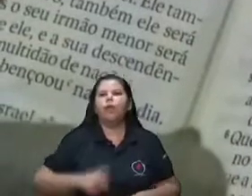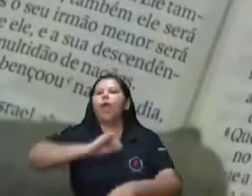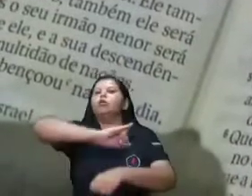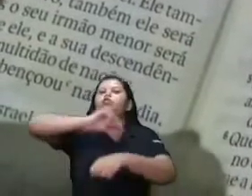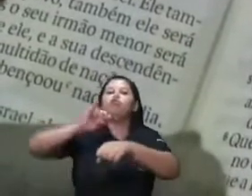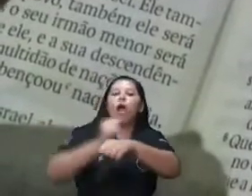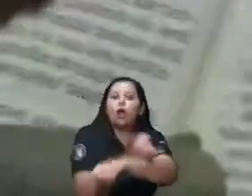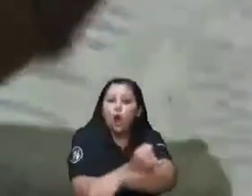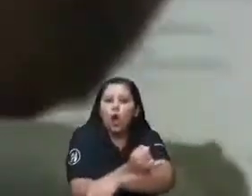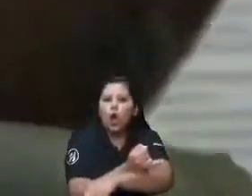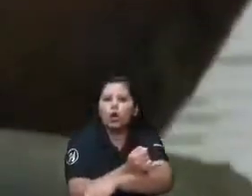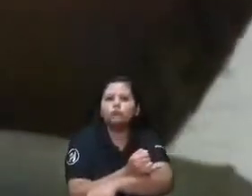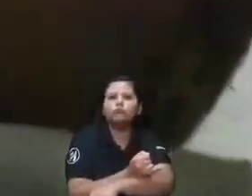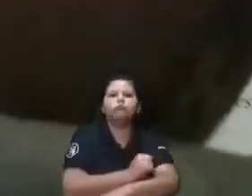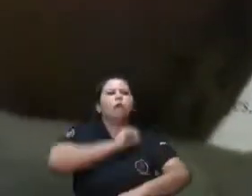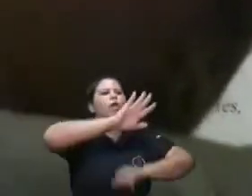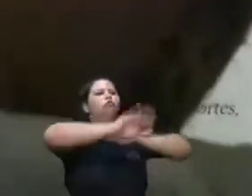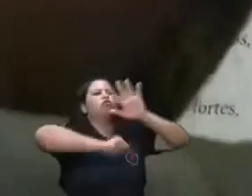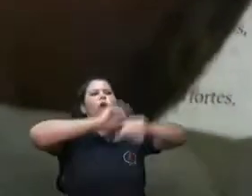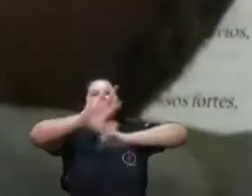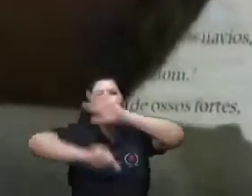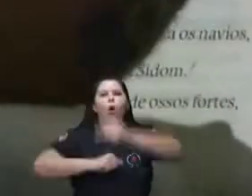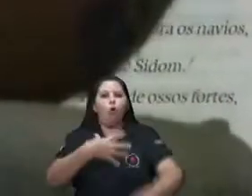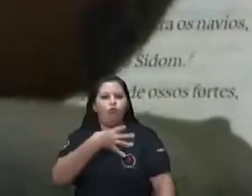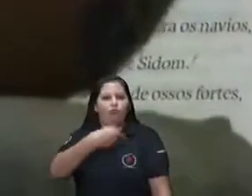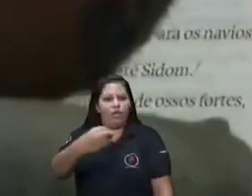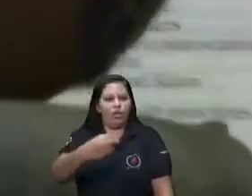chamou seus filhos e disse: